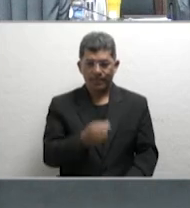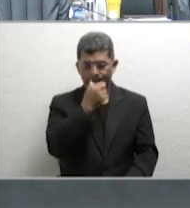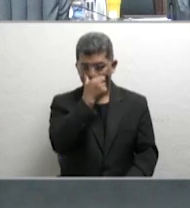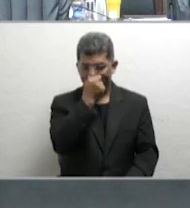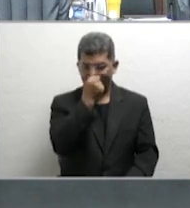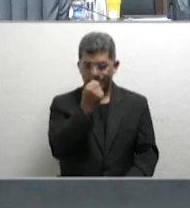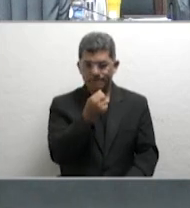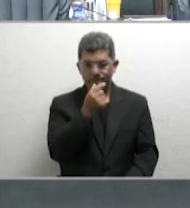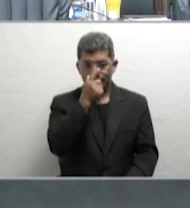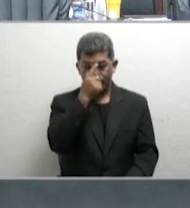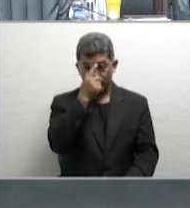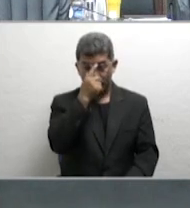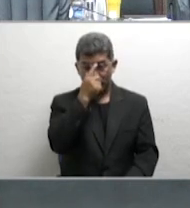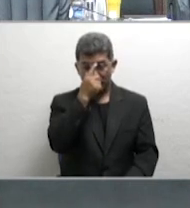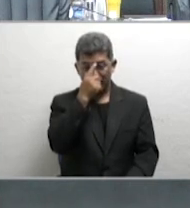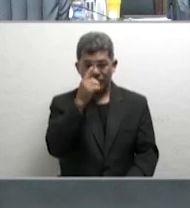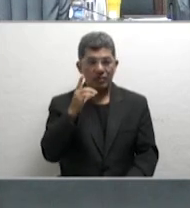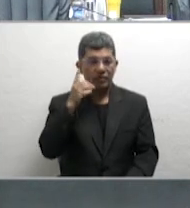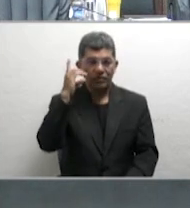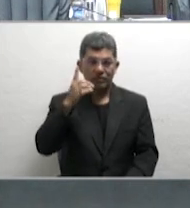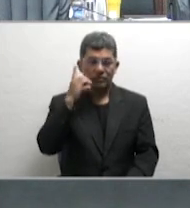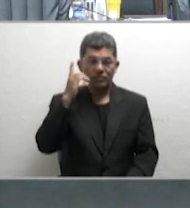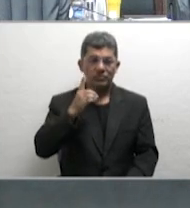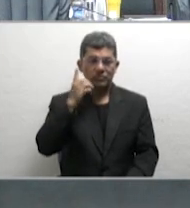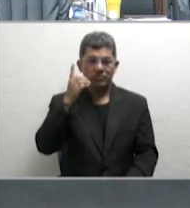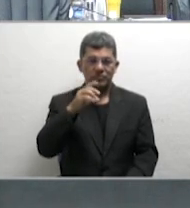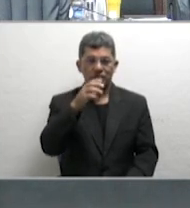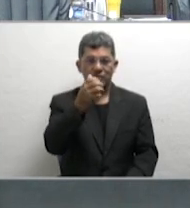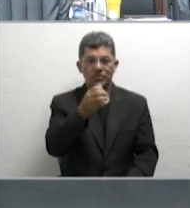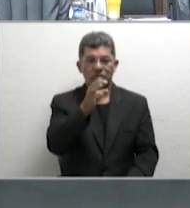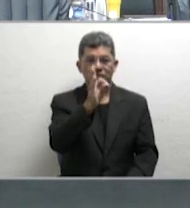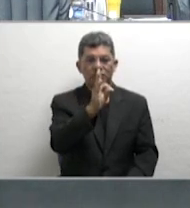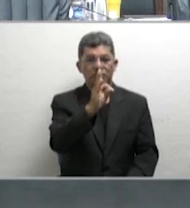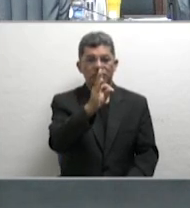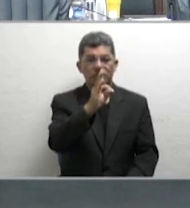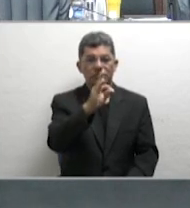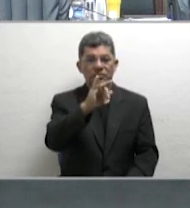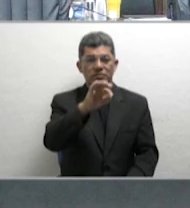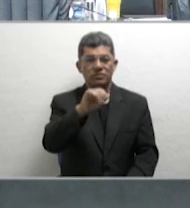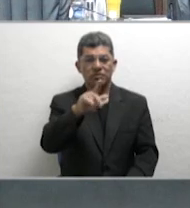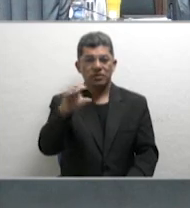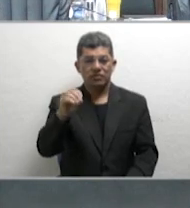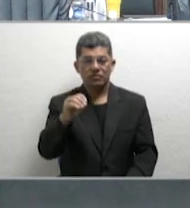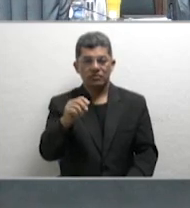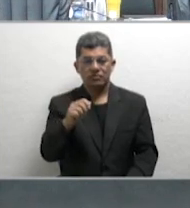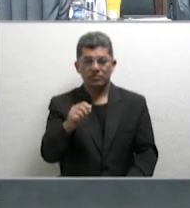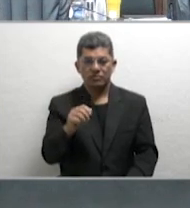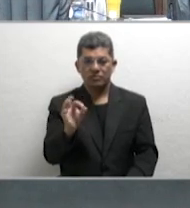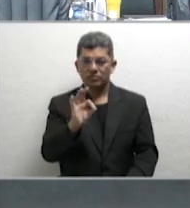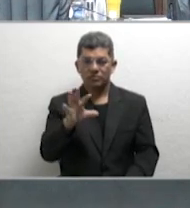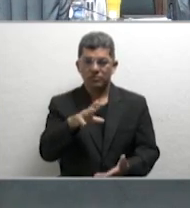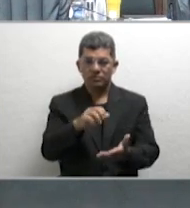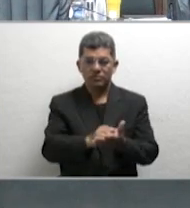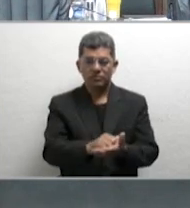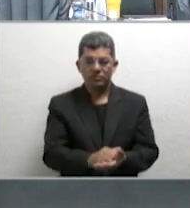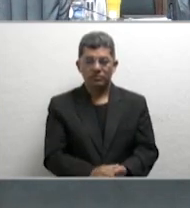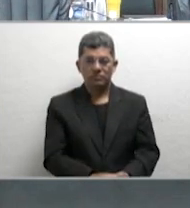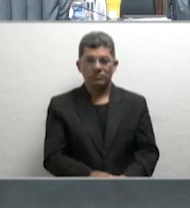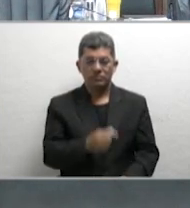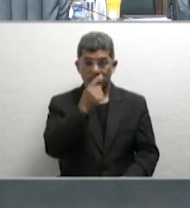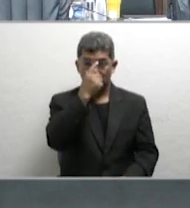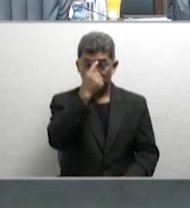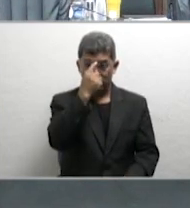Desculpe. Deputado Tiago Abraim. Não me inscrevi também, não, presidente. Meu tempo está à disposição. Partido.